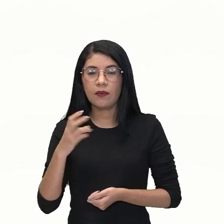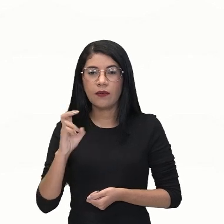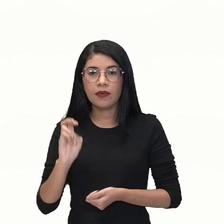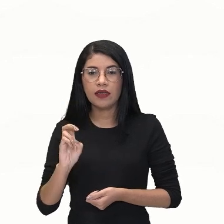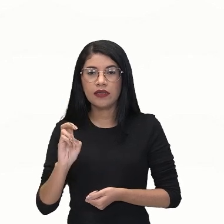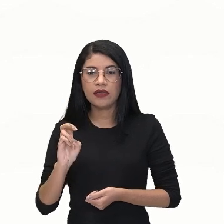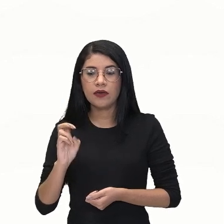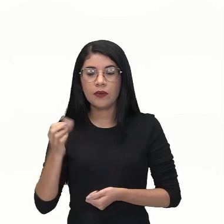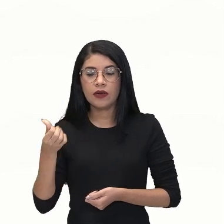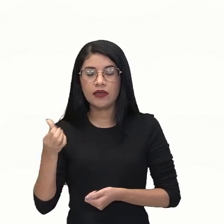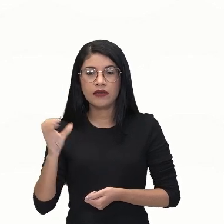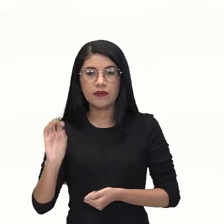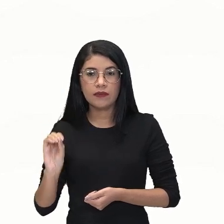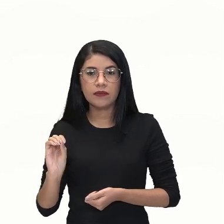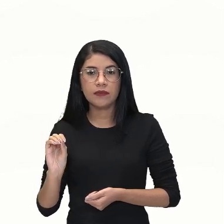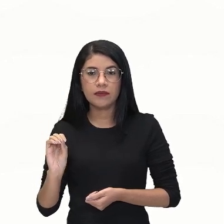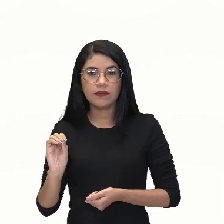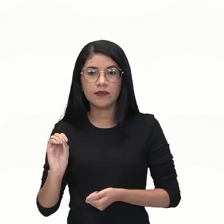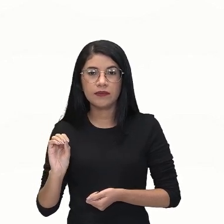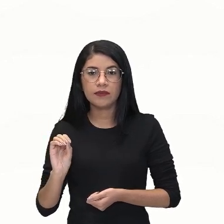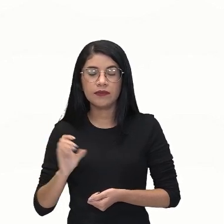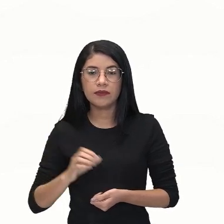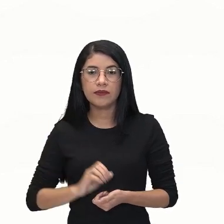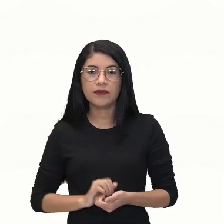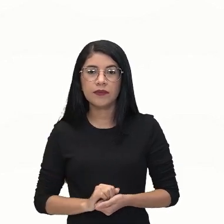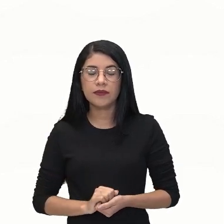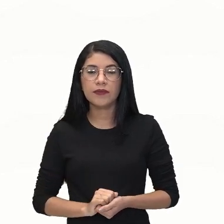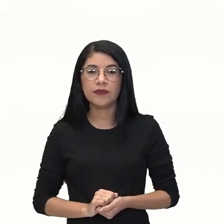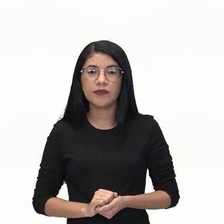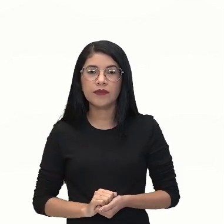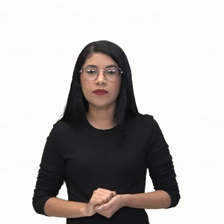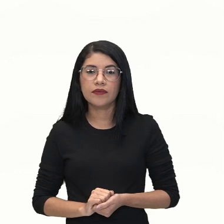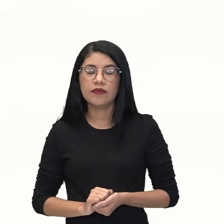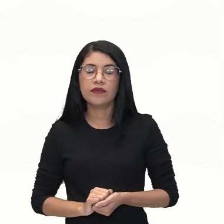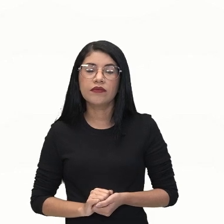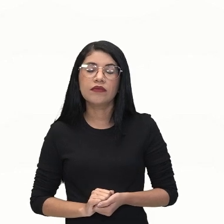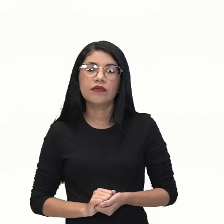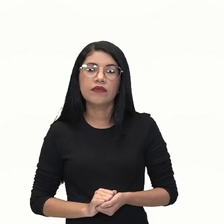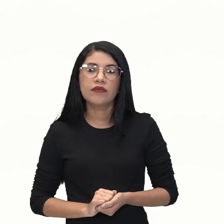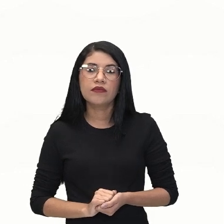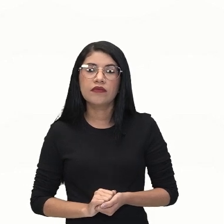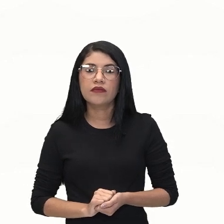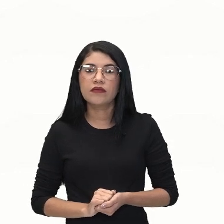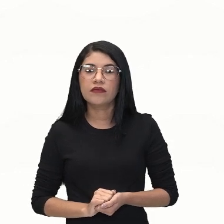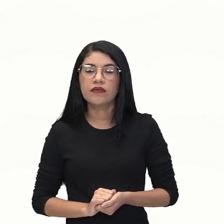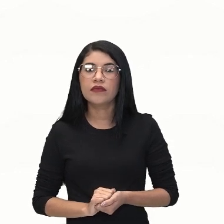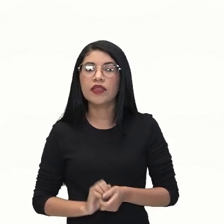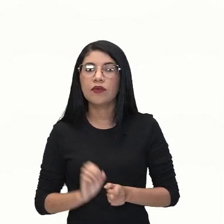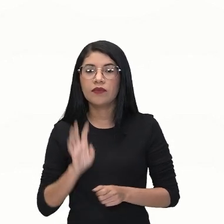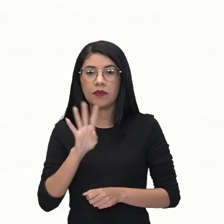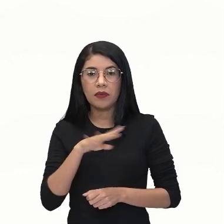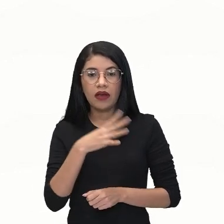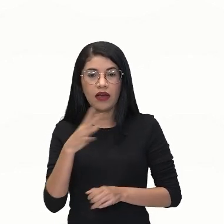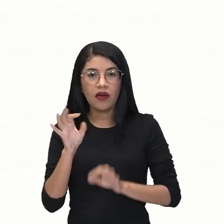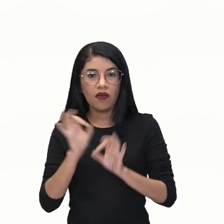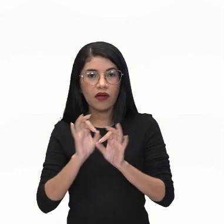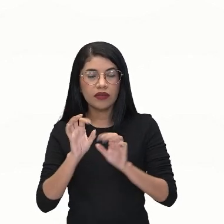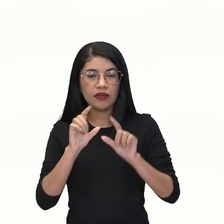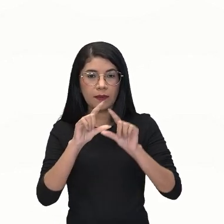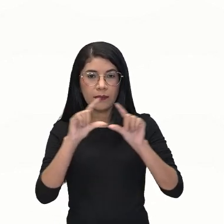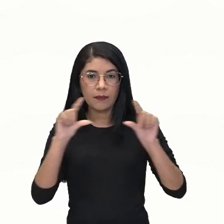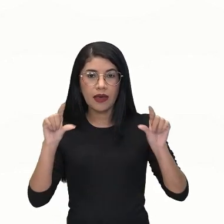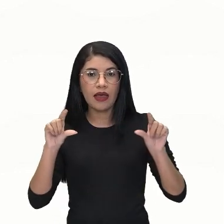é 45, mais 15 que é 60, tá bom? Então aí em cima eu estou dividindo os